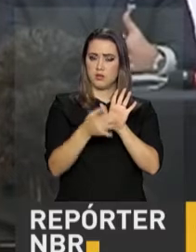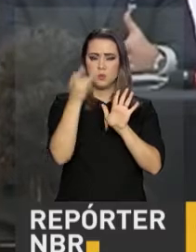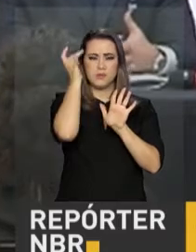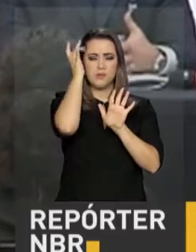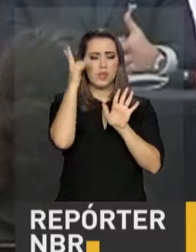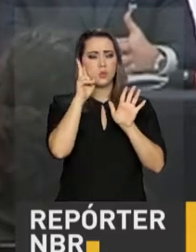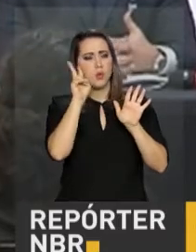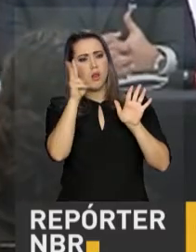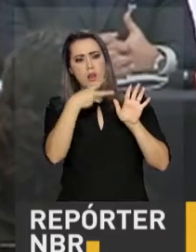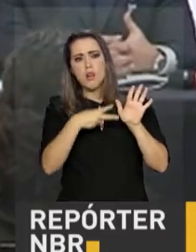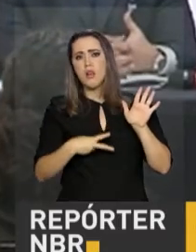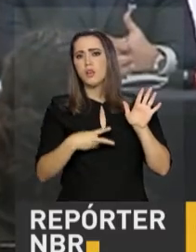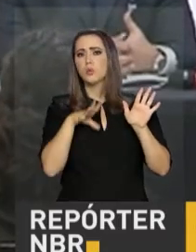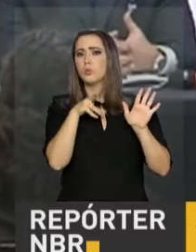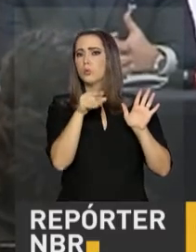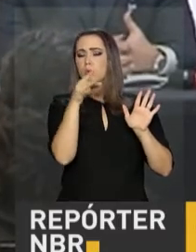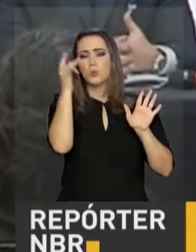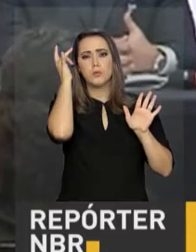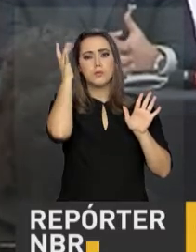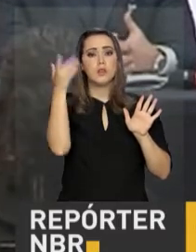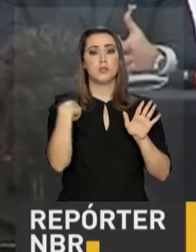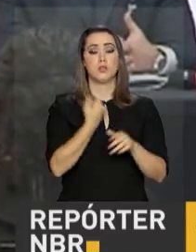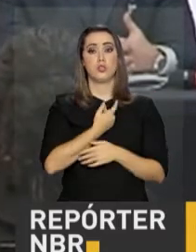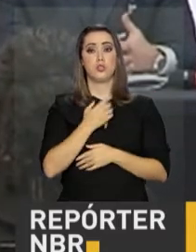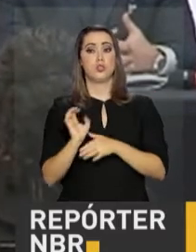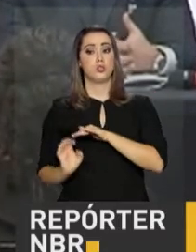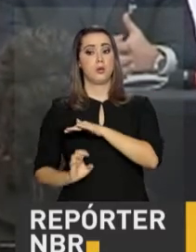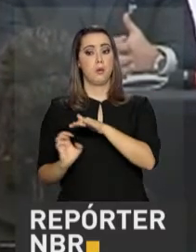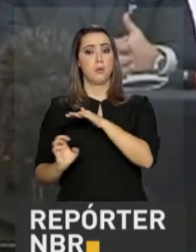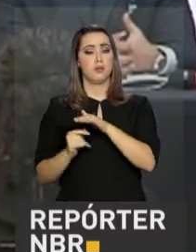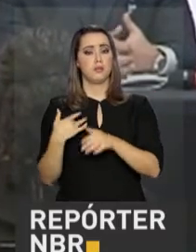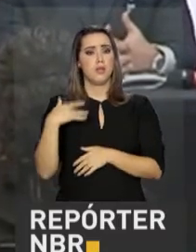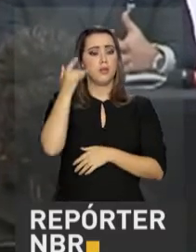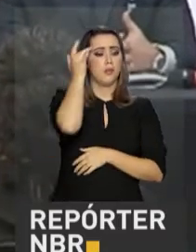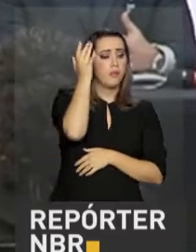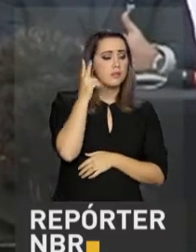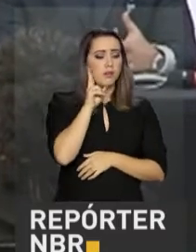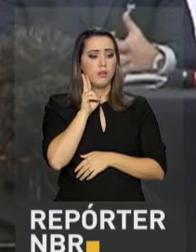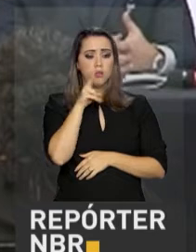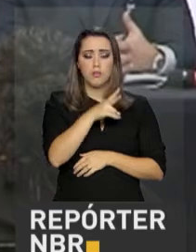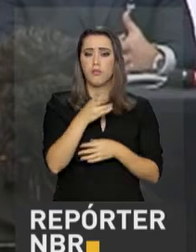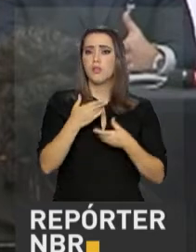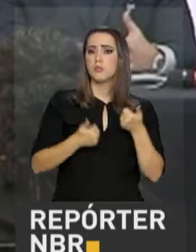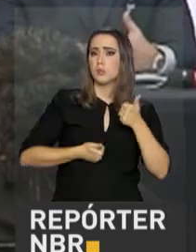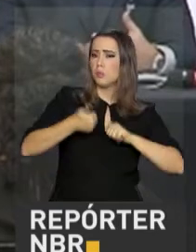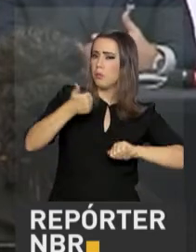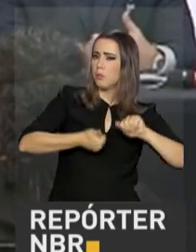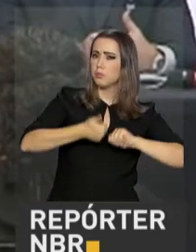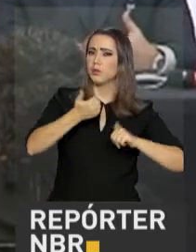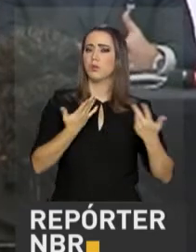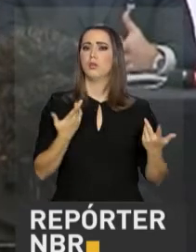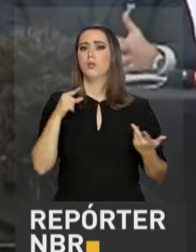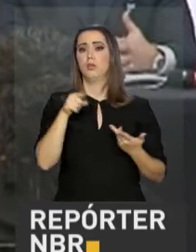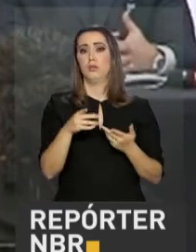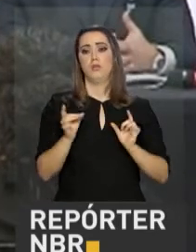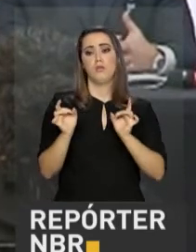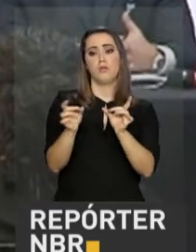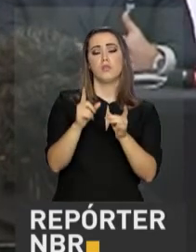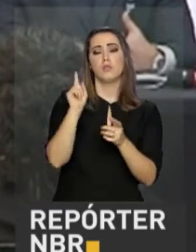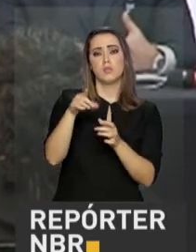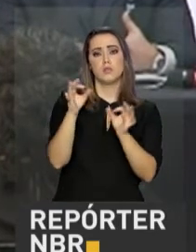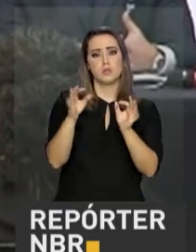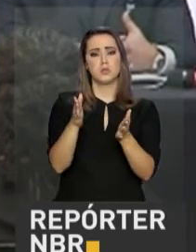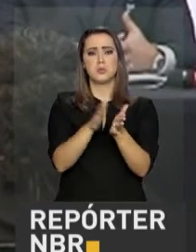leitura. Isso a gente, como investidor, nos facilita muito participar de um certame, um leilão como esse. Então,